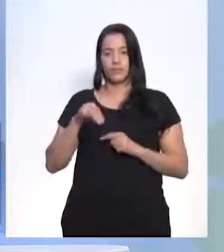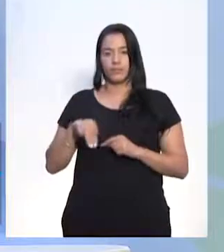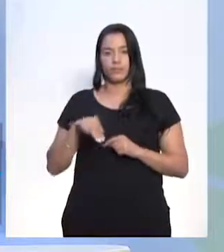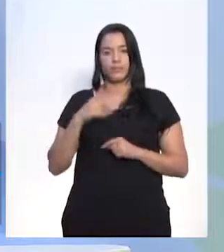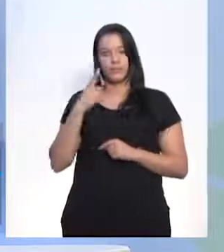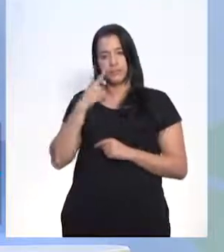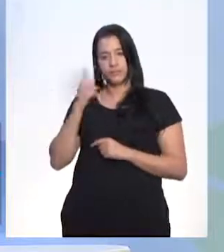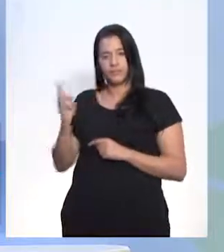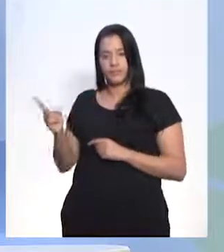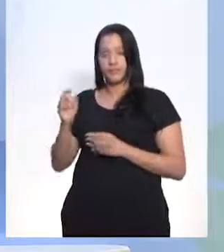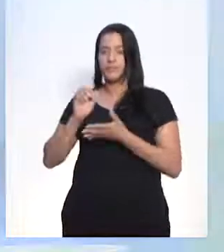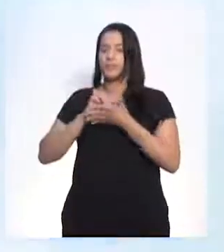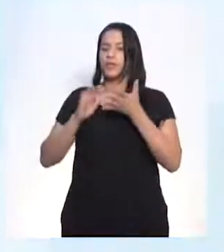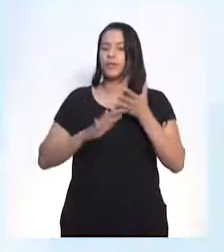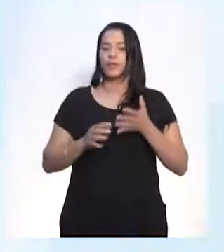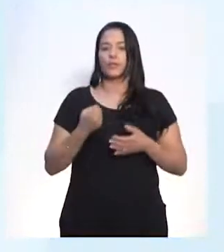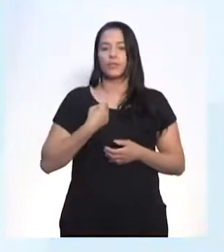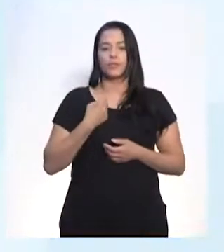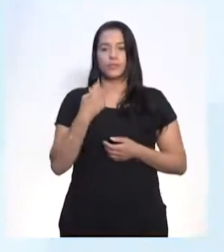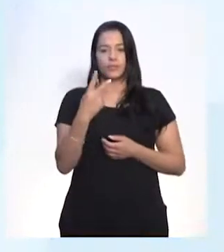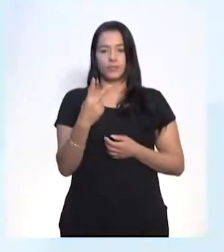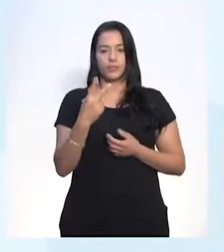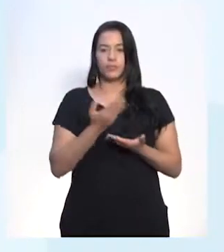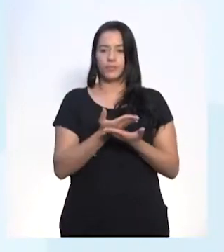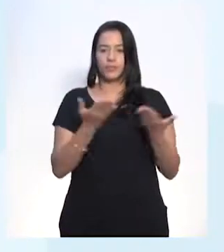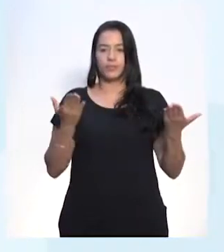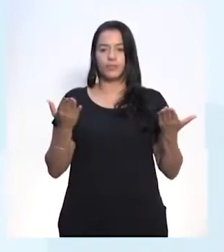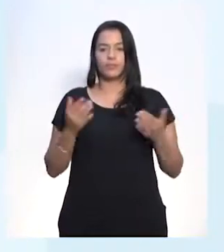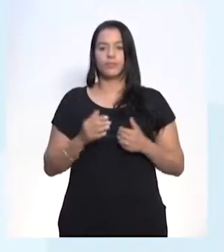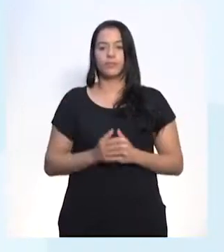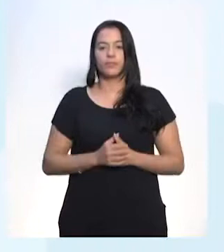a resolução da atividade 2 para vocês.